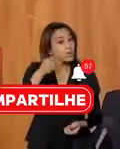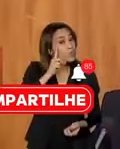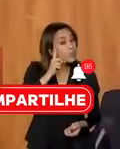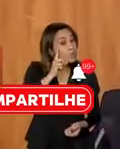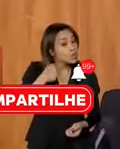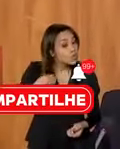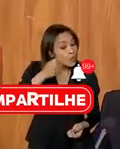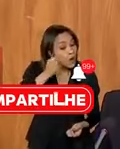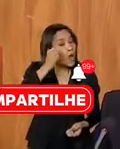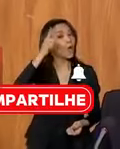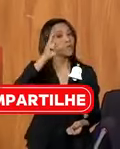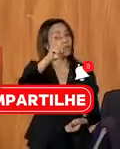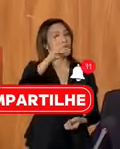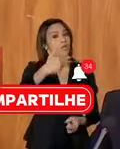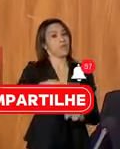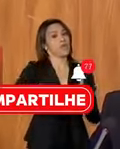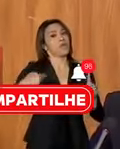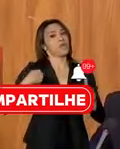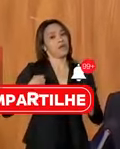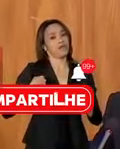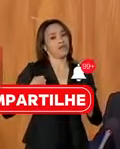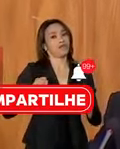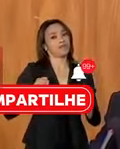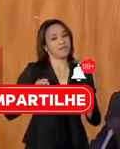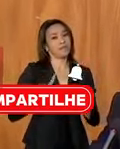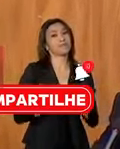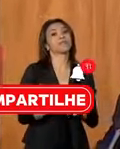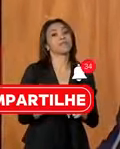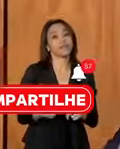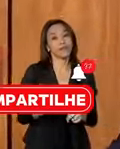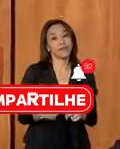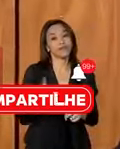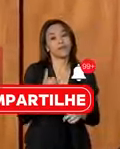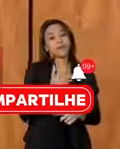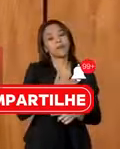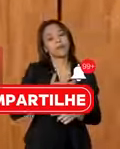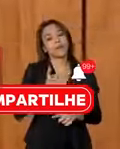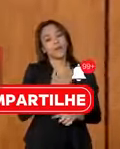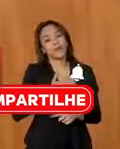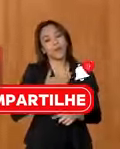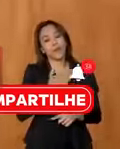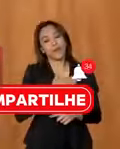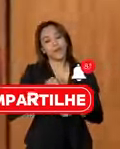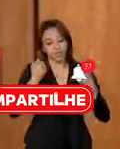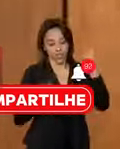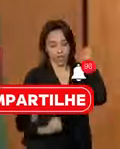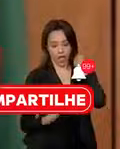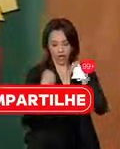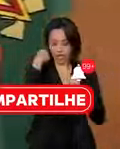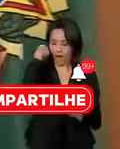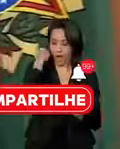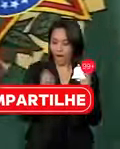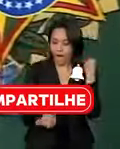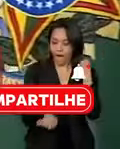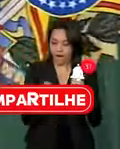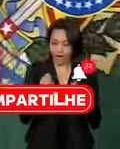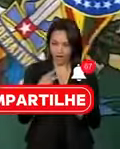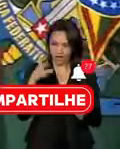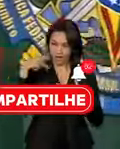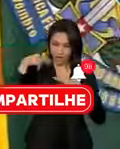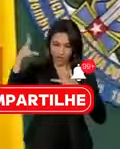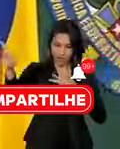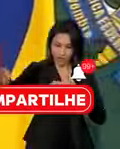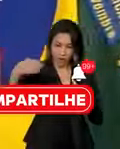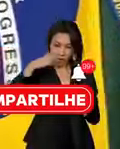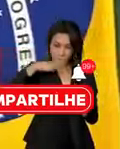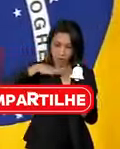às 5h30 da manhã porque eu gosto de fazer um pouco de ginástica. Eu não sou que não Pimenta, que está engordando.